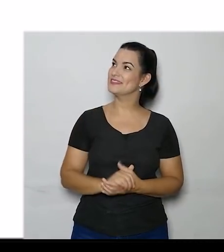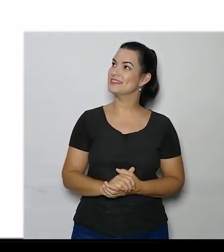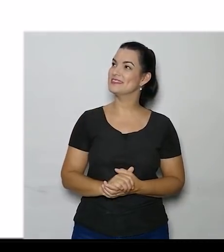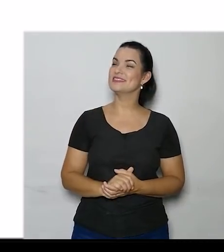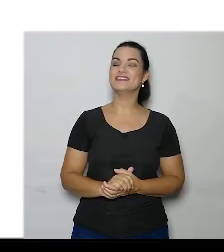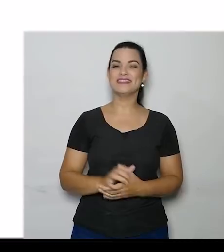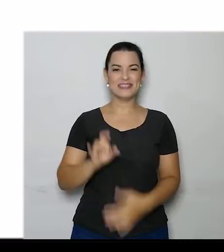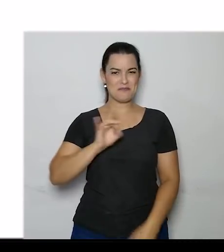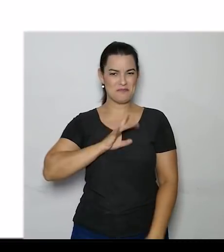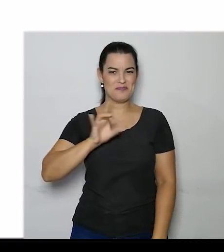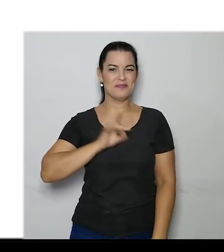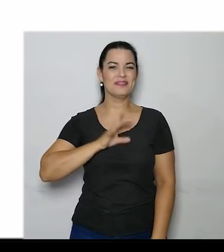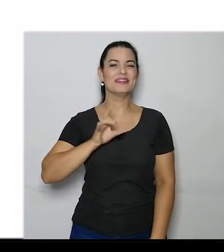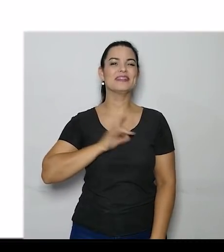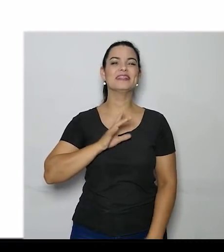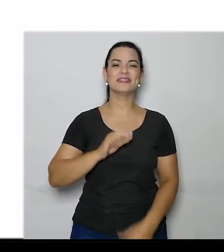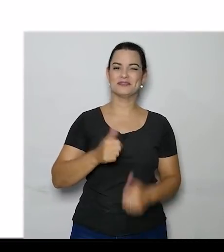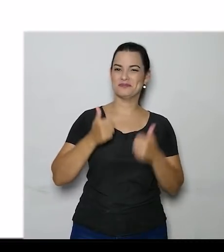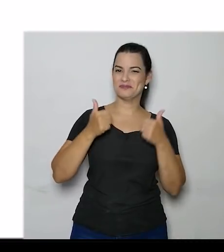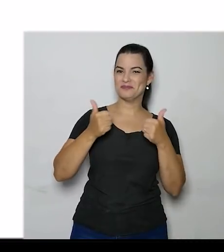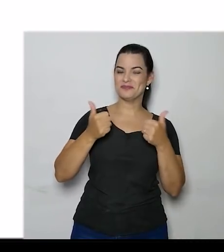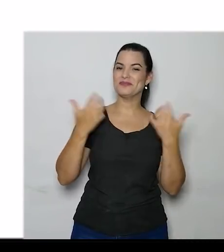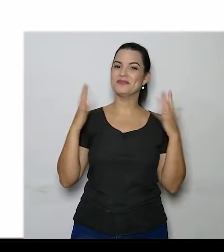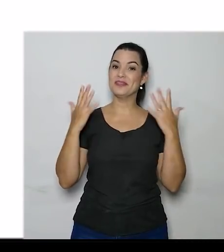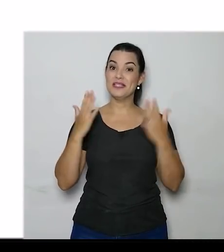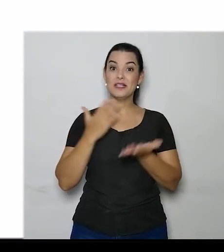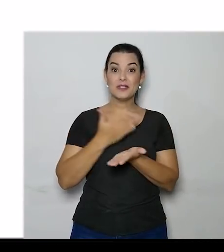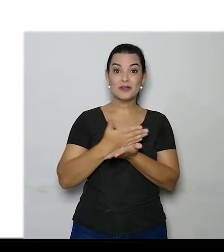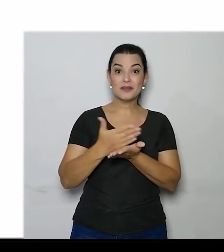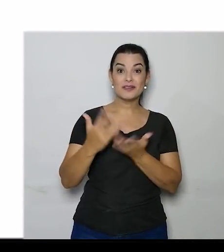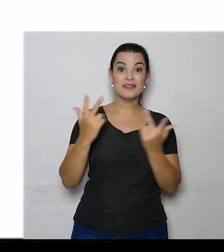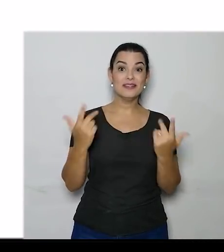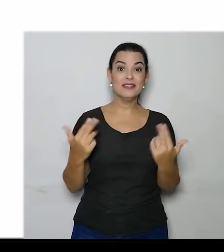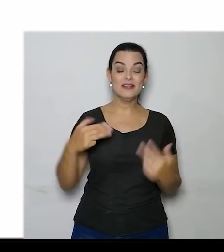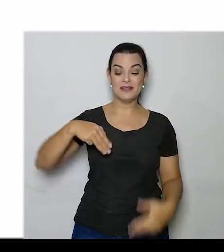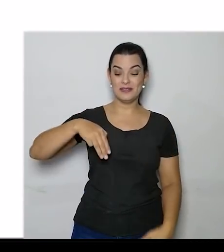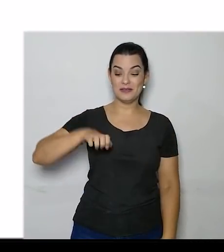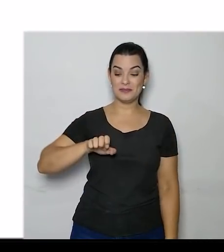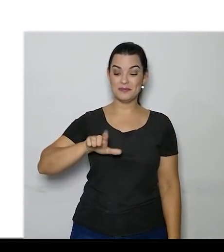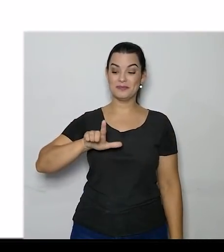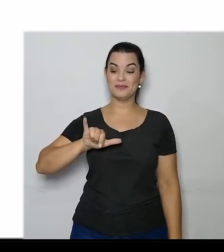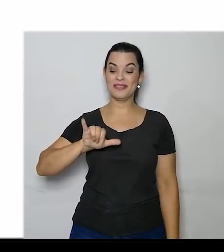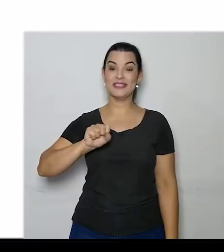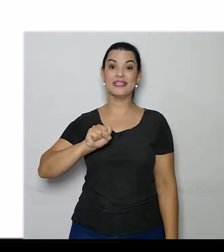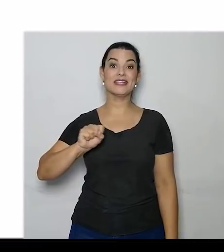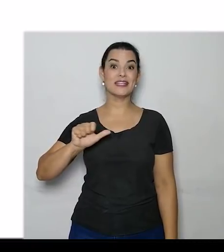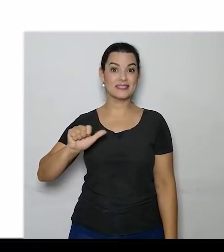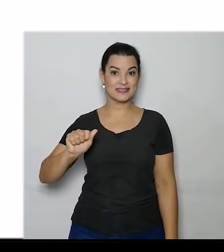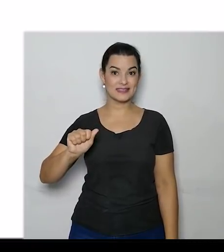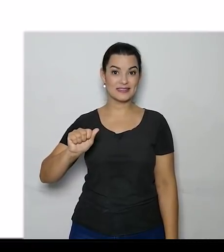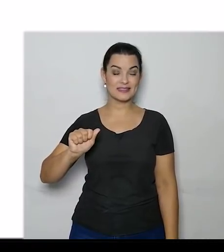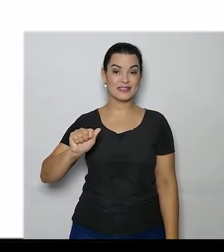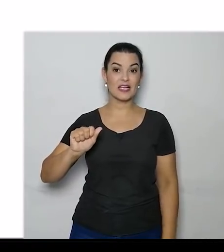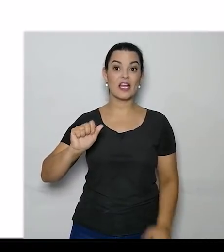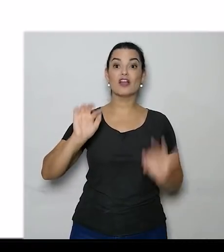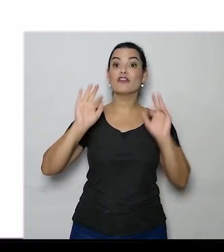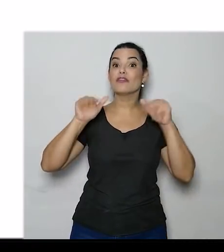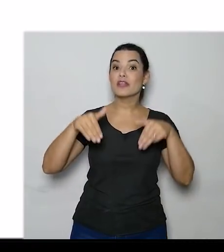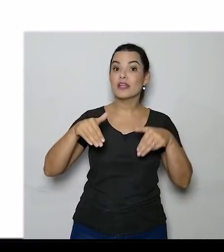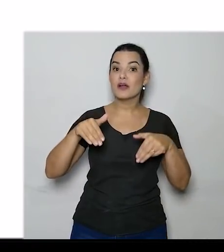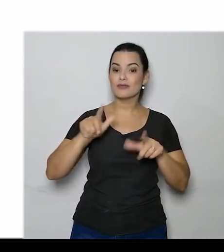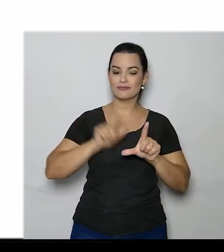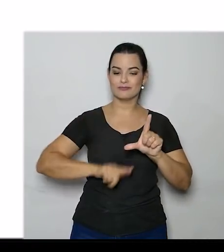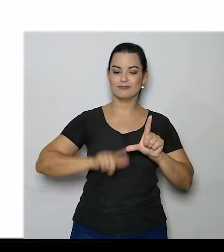Medo. Muito bem. Medo começa igual Melissa. Medo termina com a letra O.